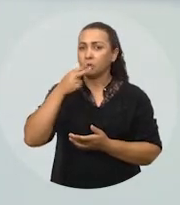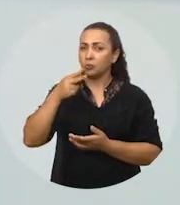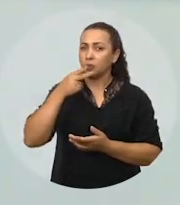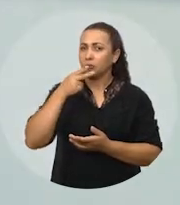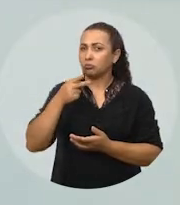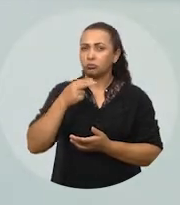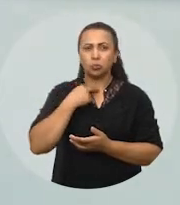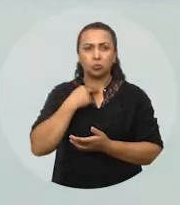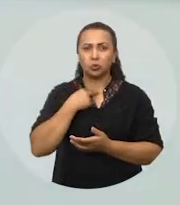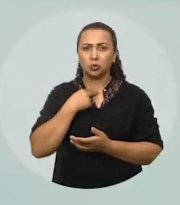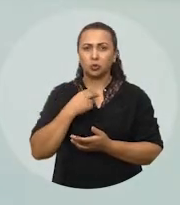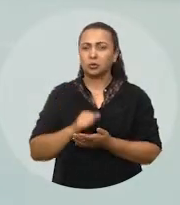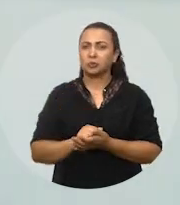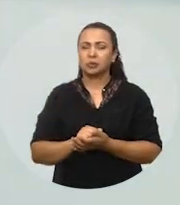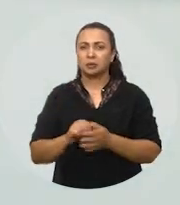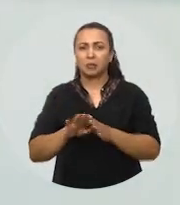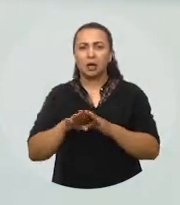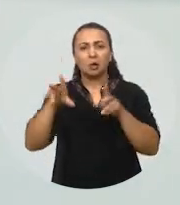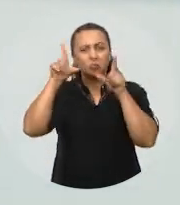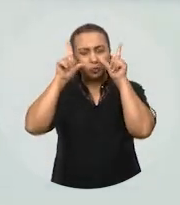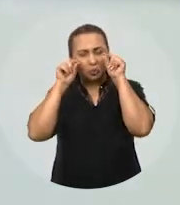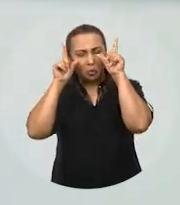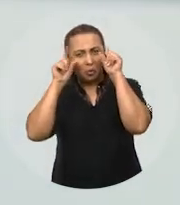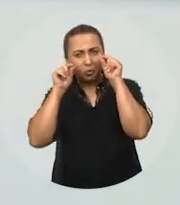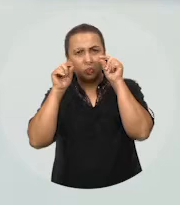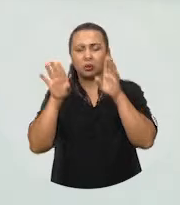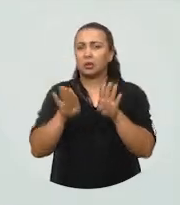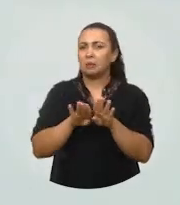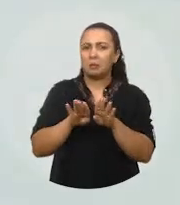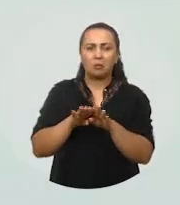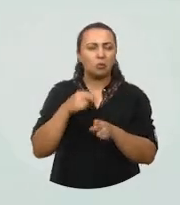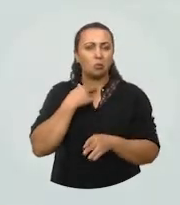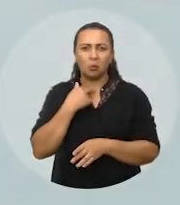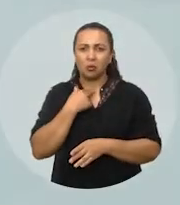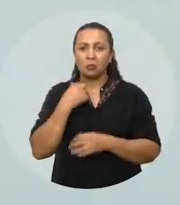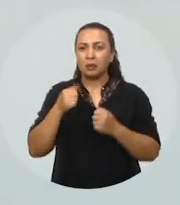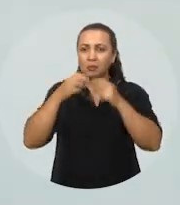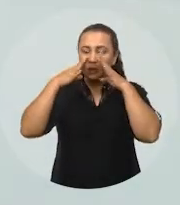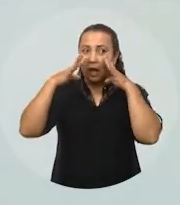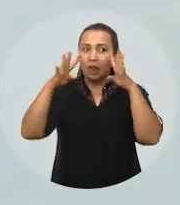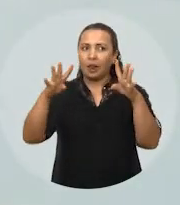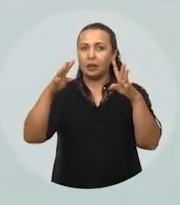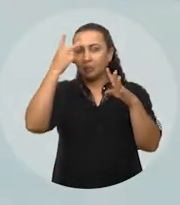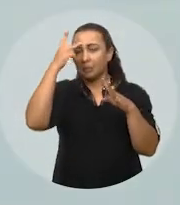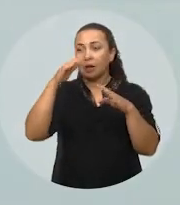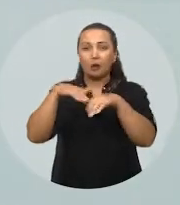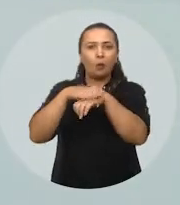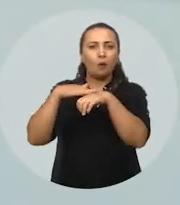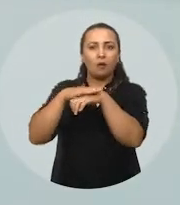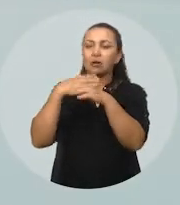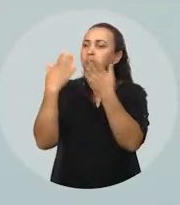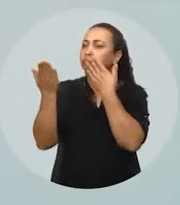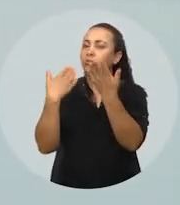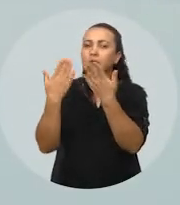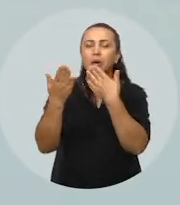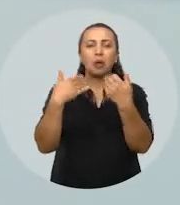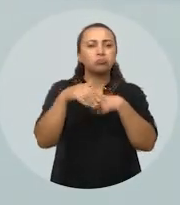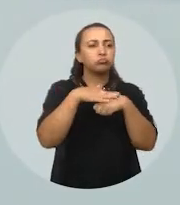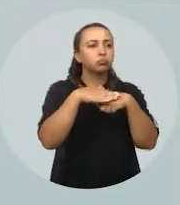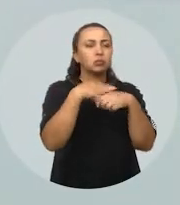estar torporoso, sonolento demais, porque ele precisa estar alerta para se comunicar com a equipe dos profissionais de